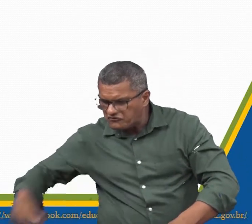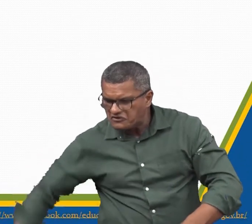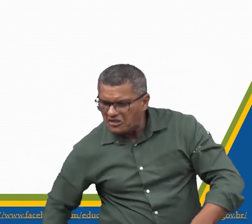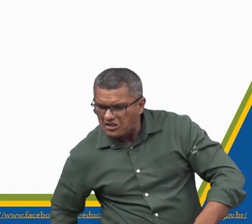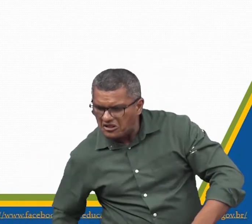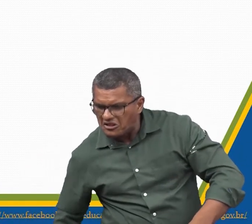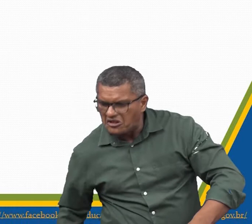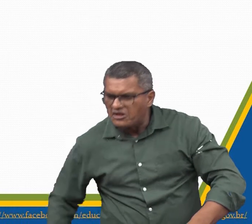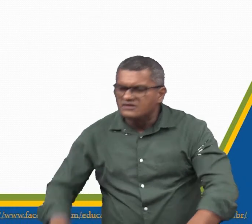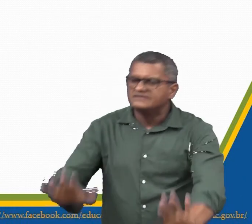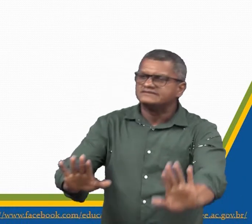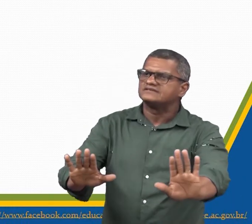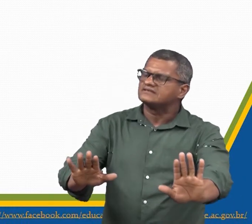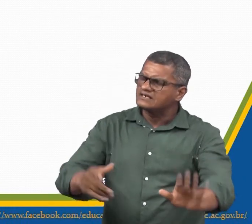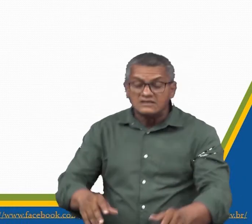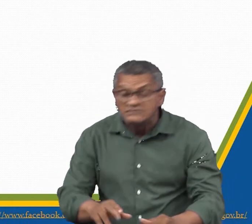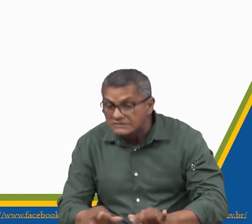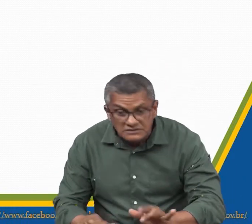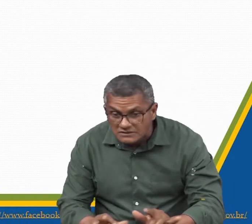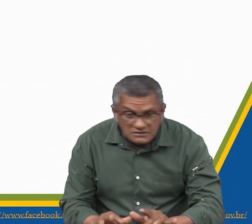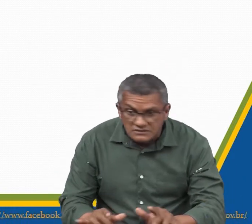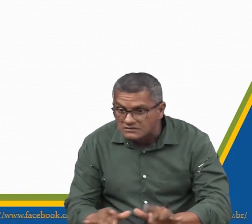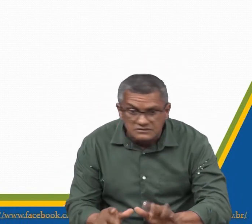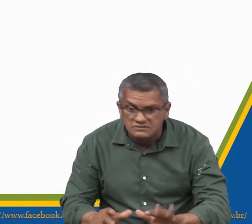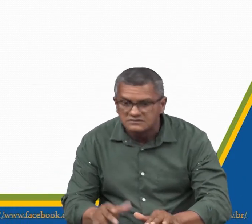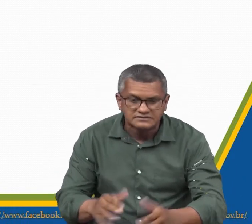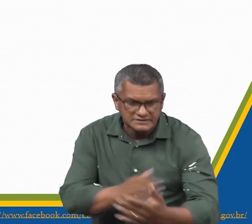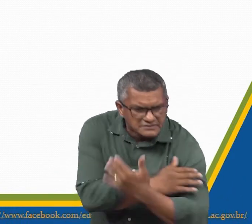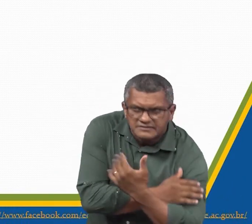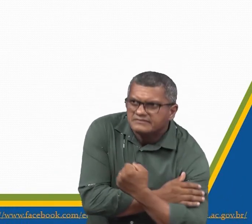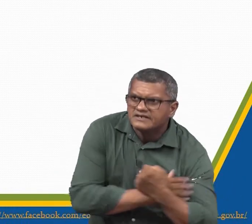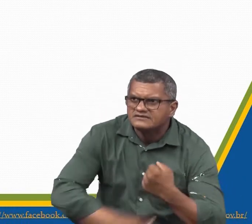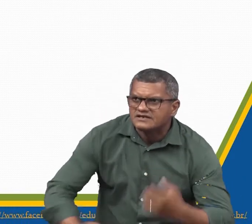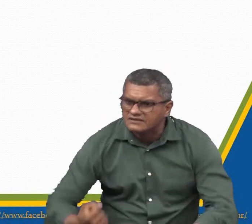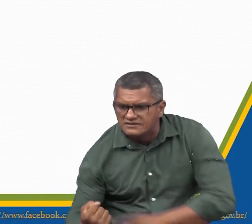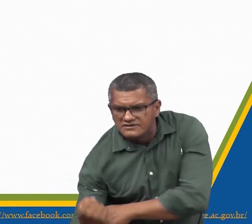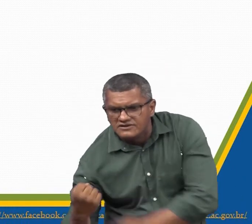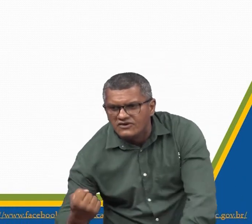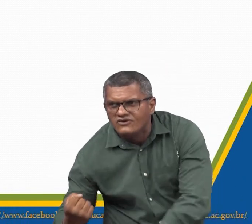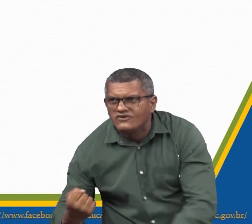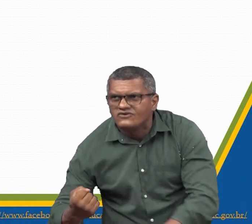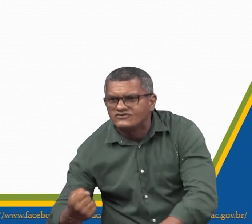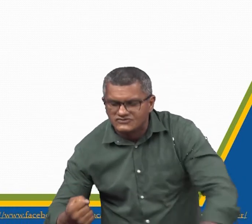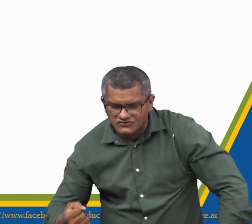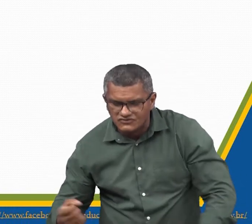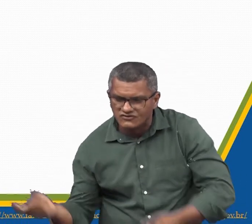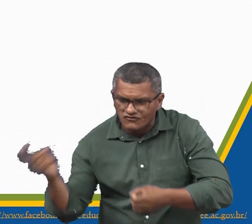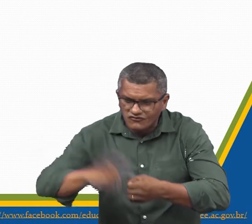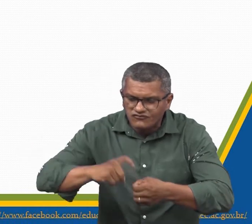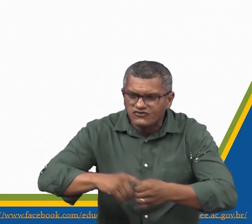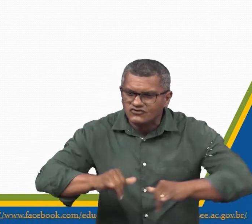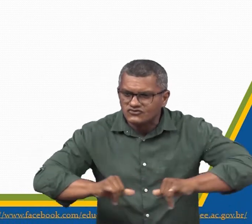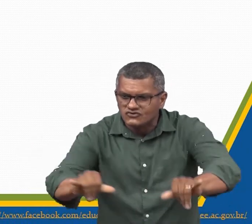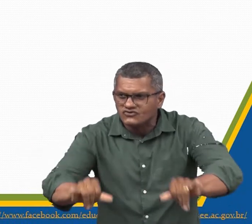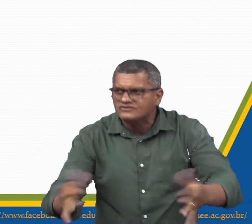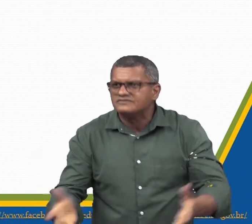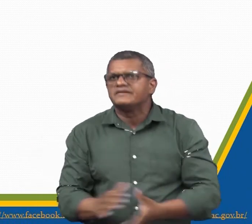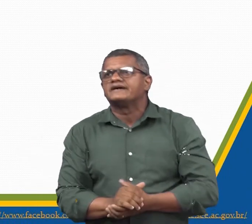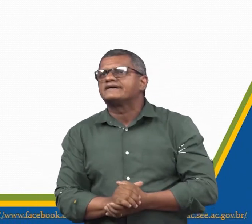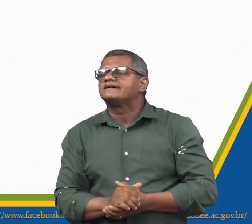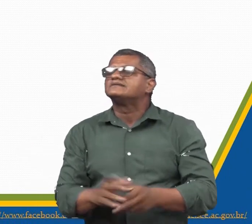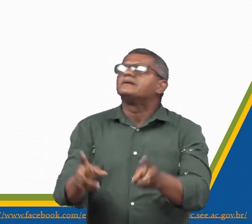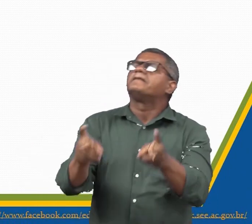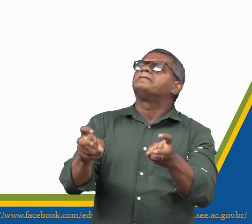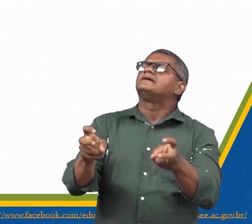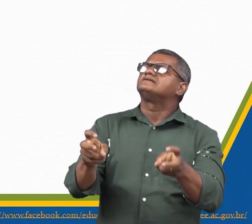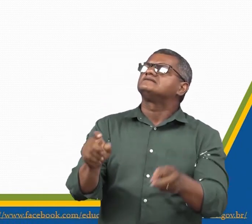porque com certeza quer alguma coisa, aí no braço dela tem aí uma sacola como quem voltou do supermercado. Então percebam, o que